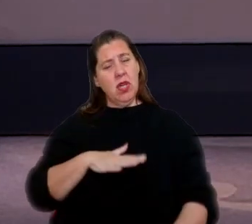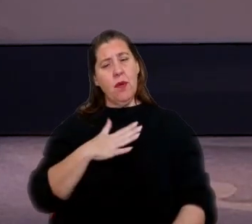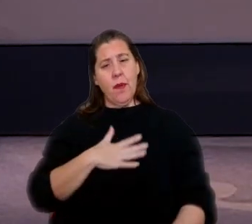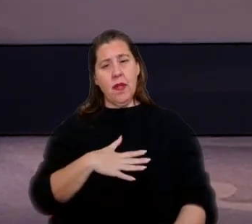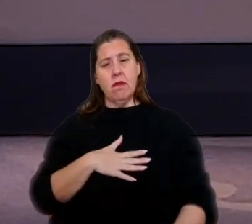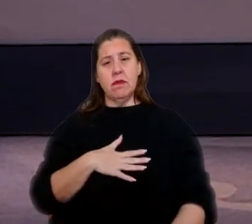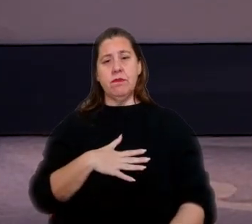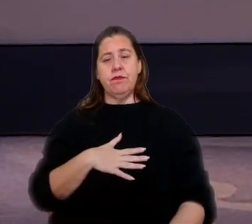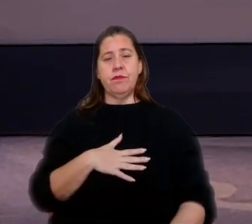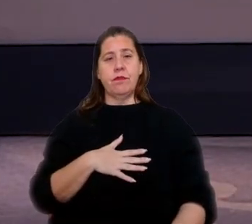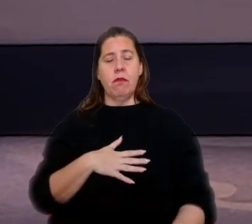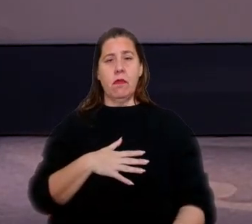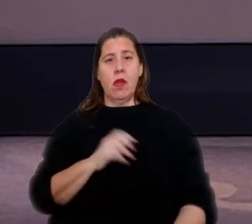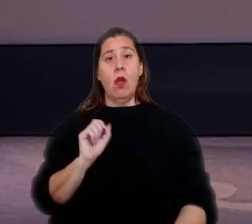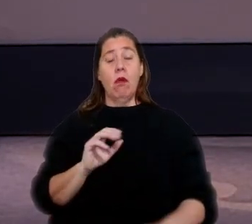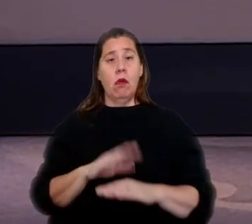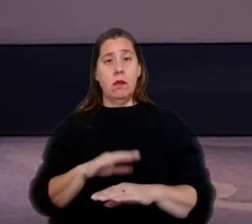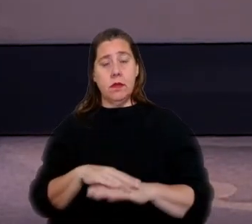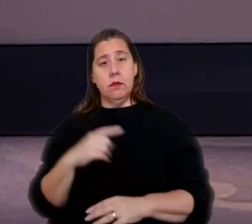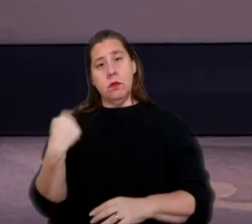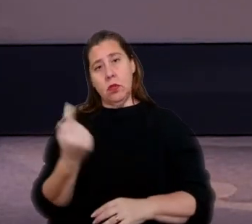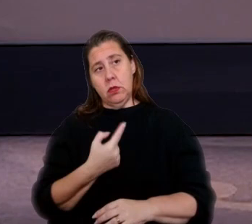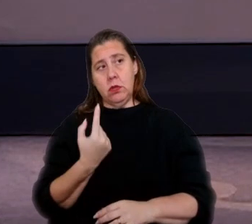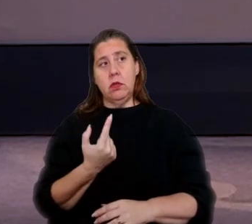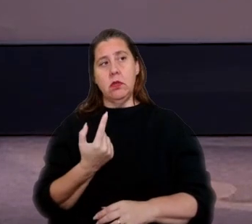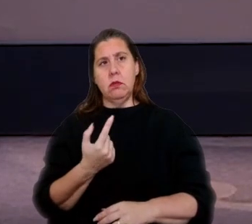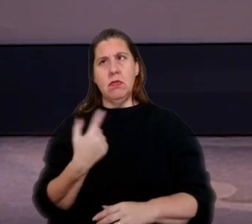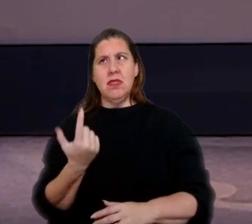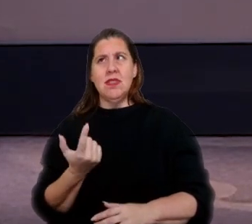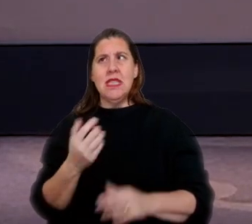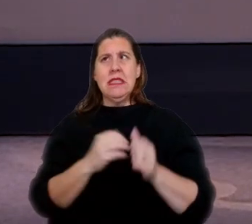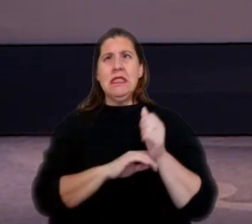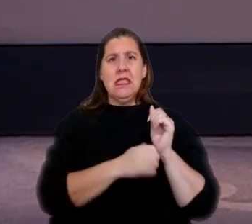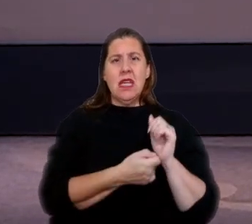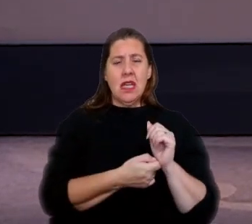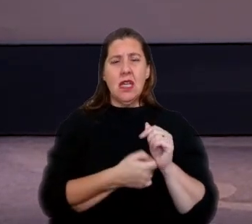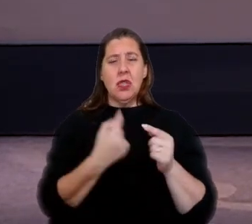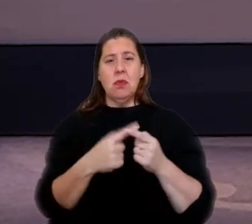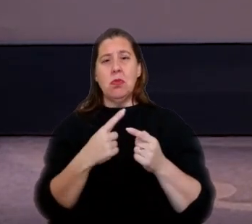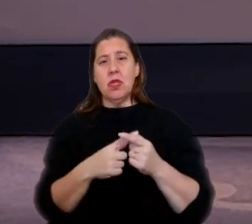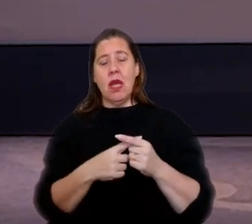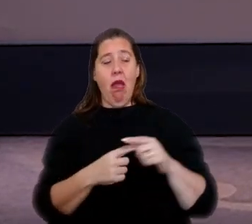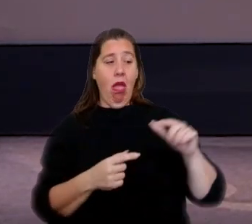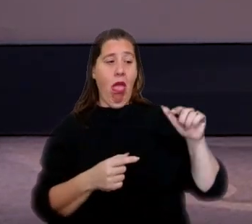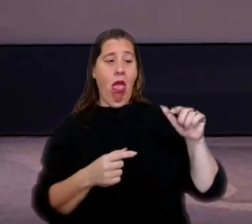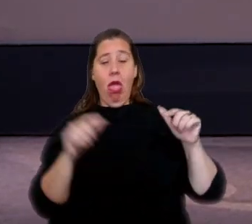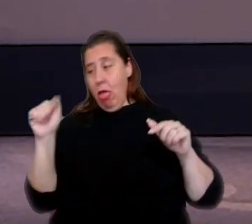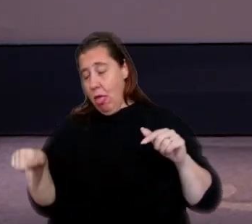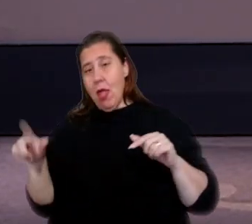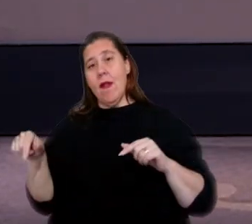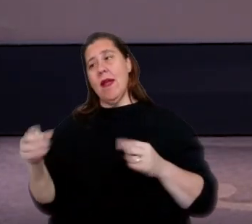muito tranquilo, não é? Quer dizer, e o que torna a questão para nós um pouco até mais enigmática, não é? Porque, de fato, o